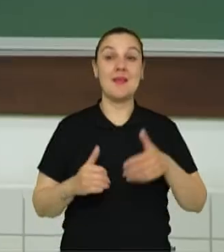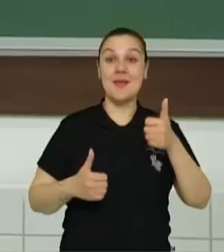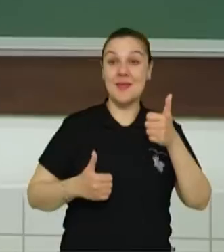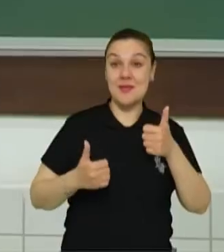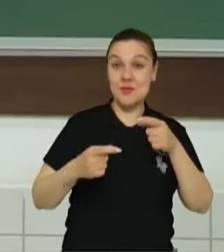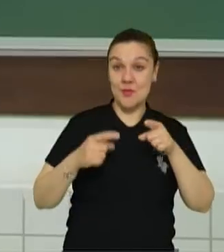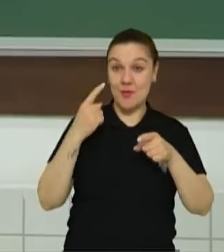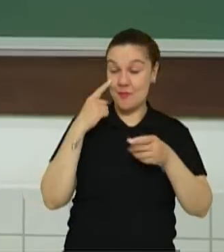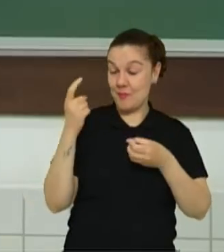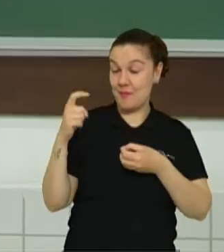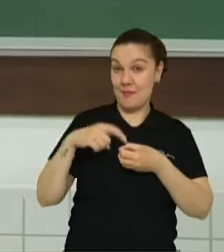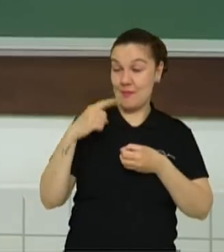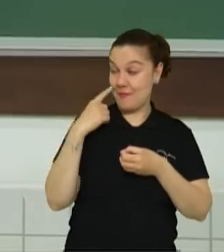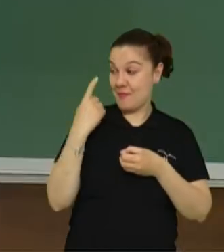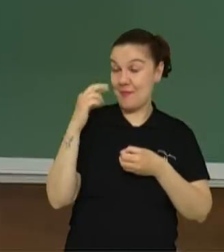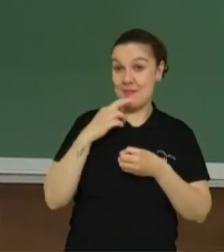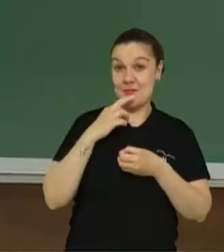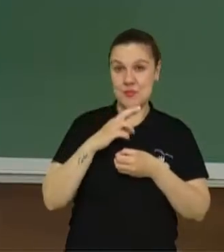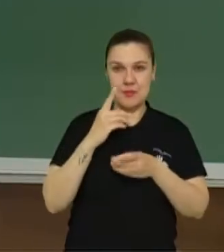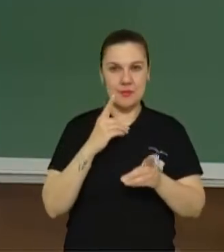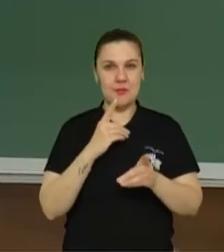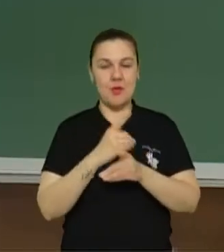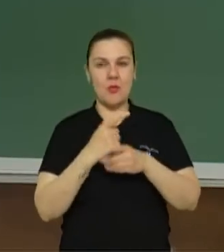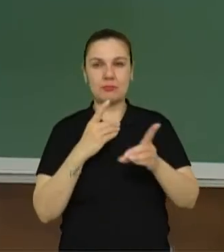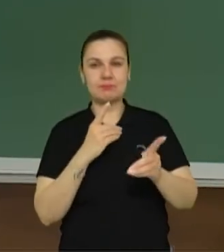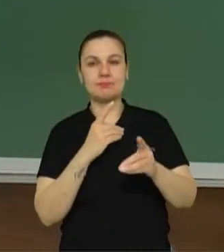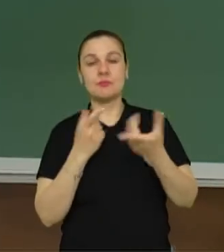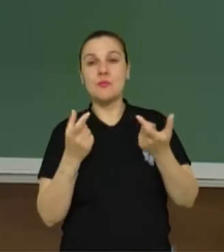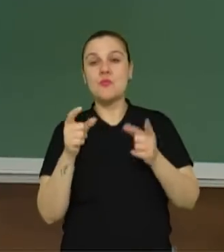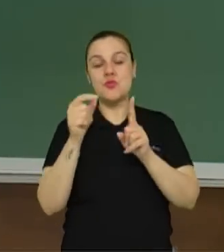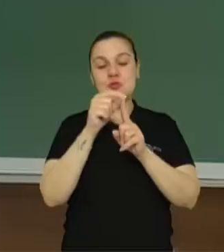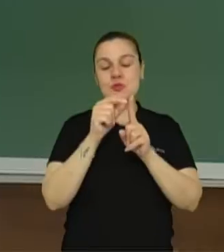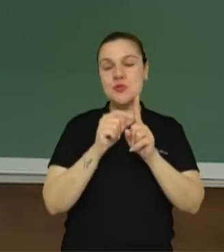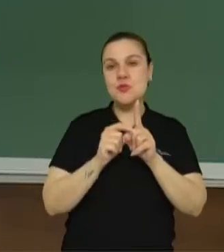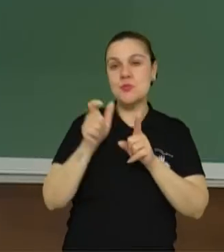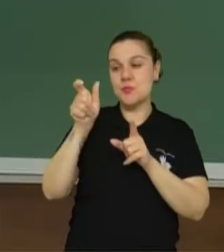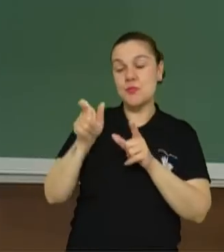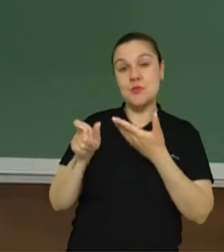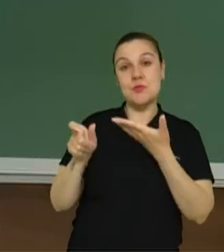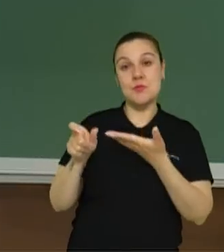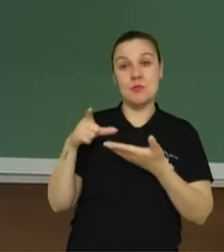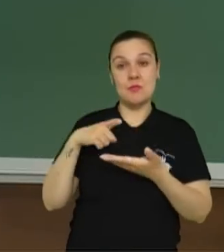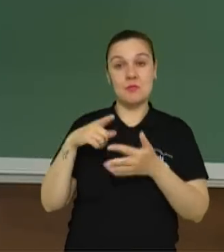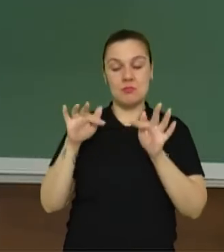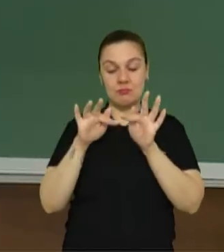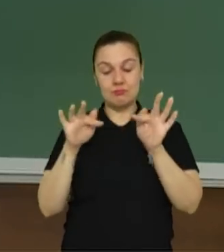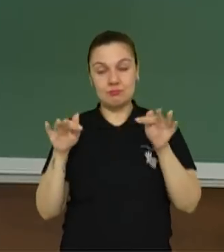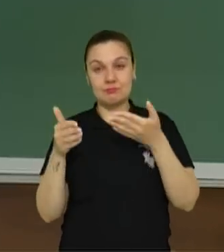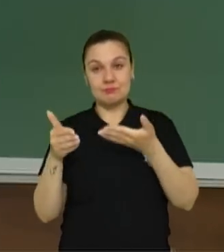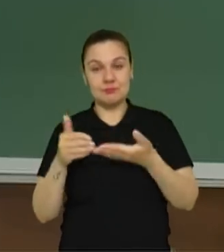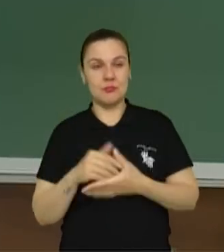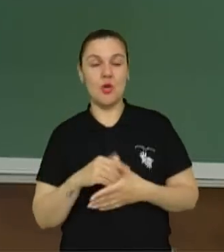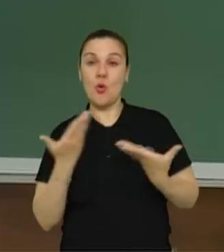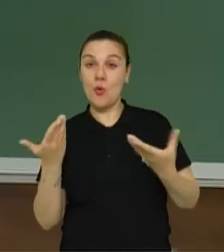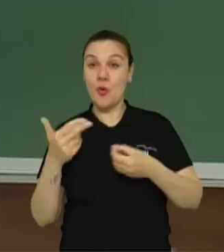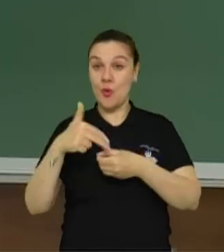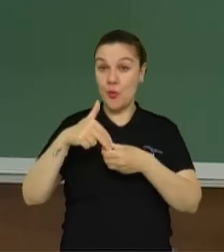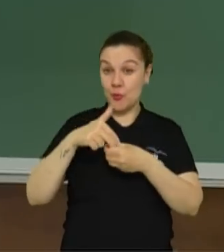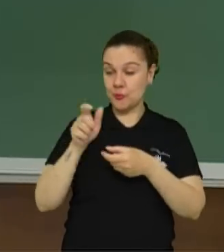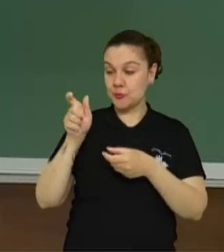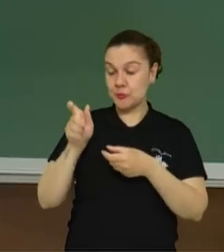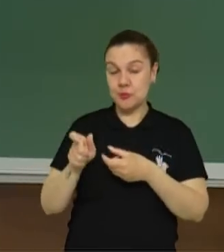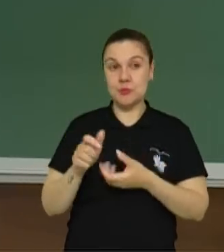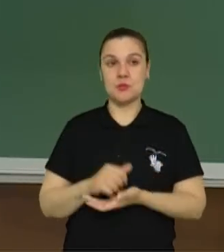Isso aí, pessoal, vamos lá. Então, identifique qual é o tipo de sujeito aqui, tá? Utilizado na oração e qual o núcleo do